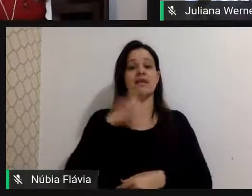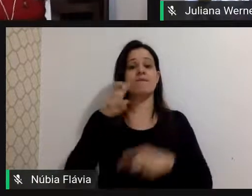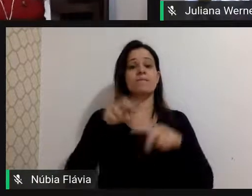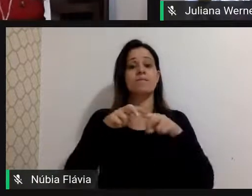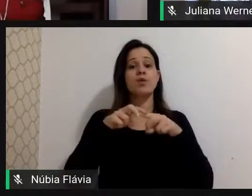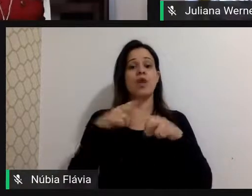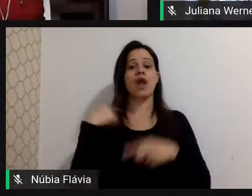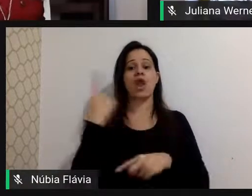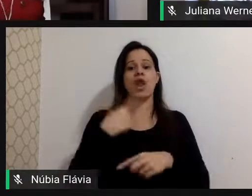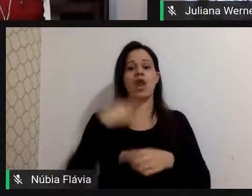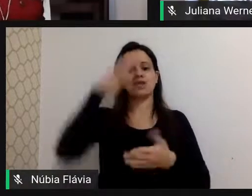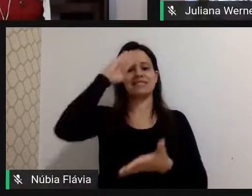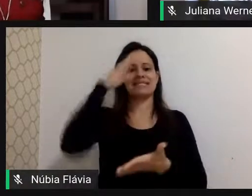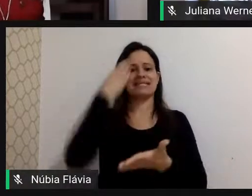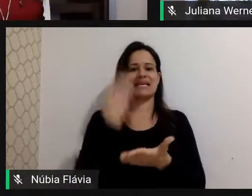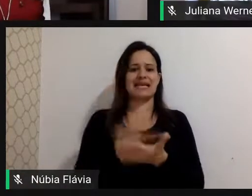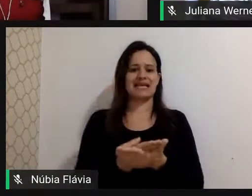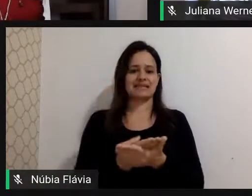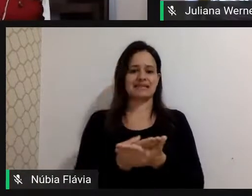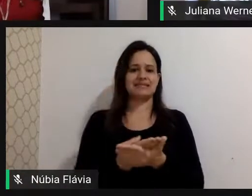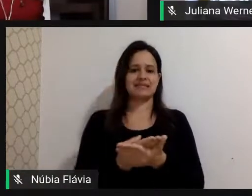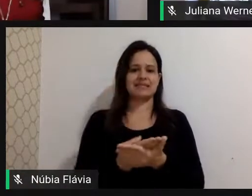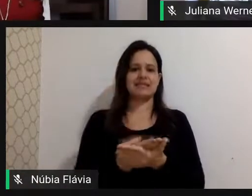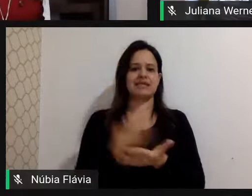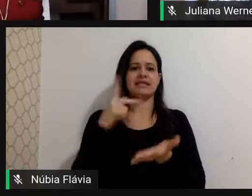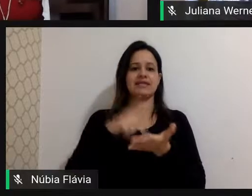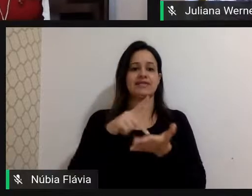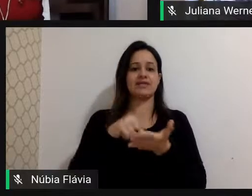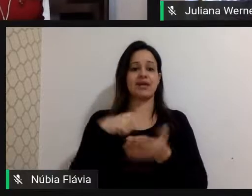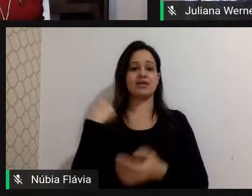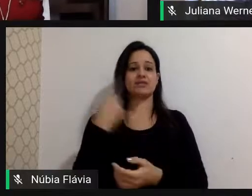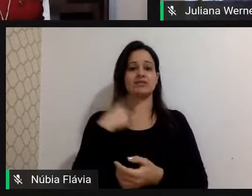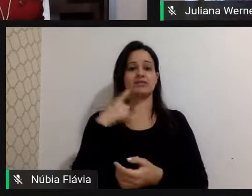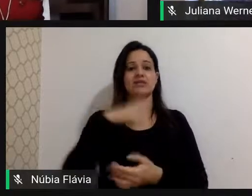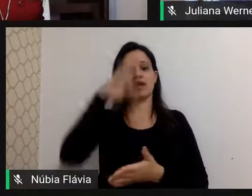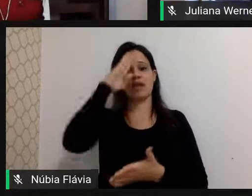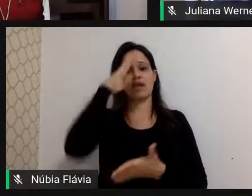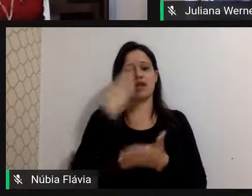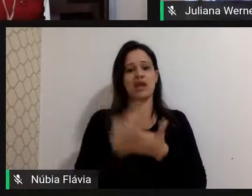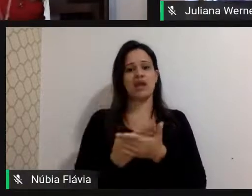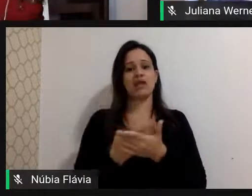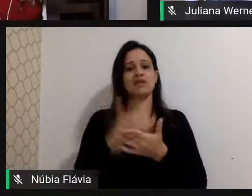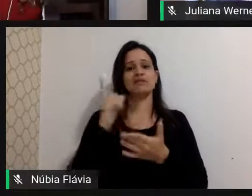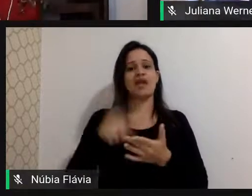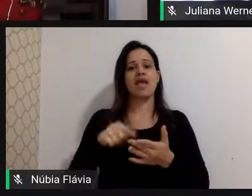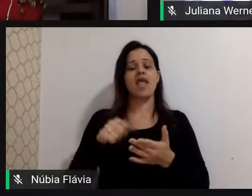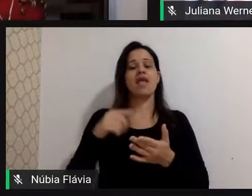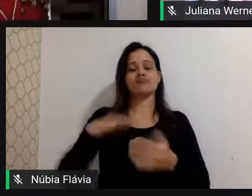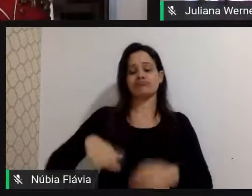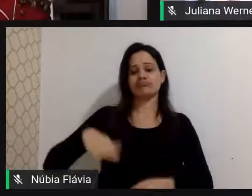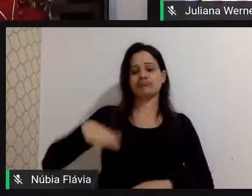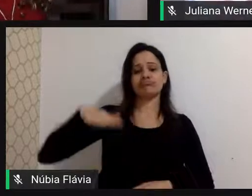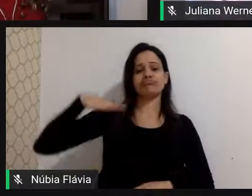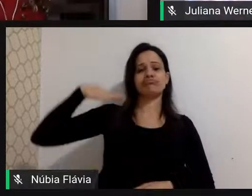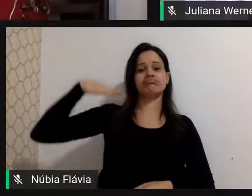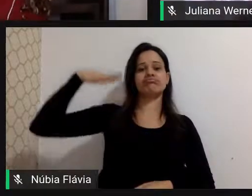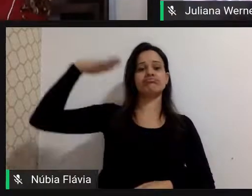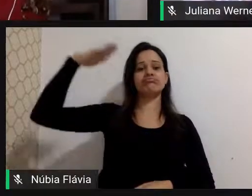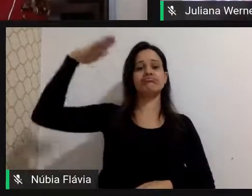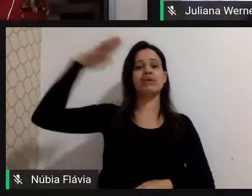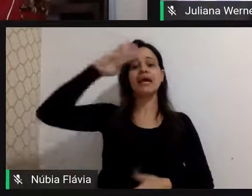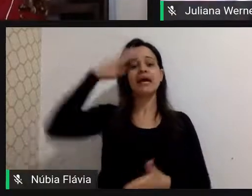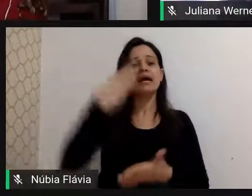nossas crenças, né? Geralmente as nossas crenças são formadas na nossa infância. E o que é crença? Crença nada mais